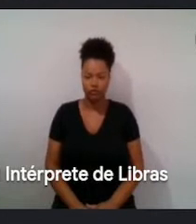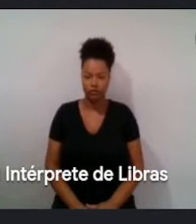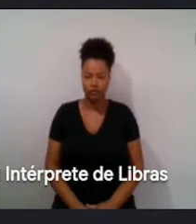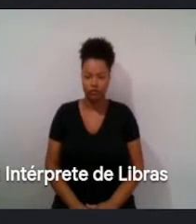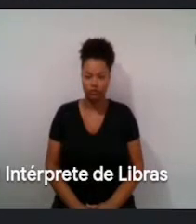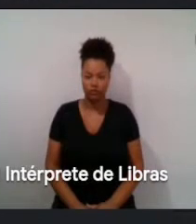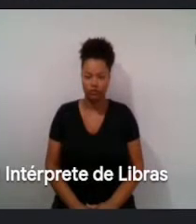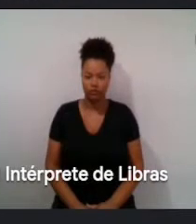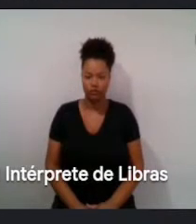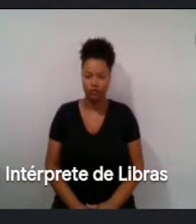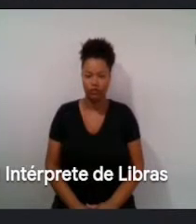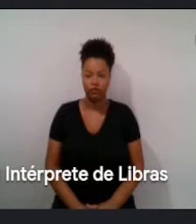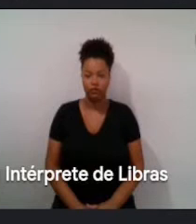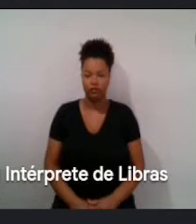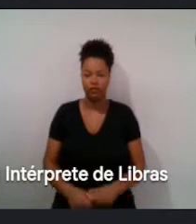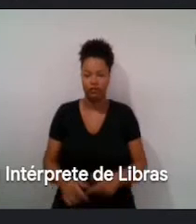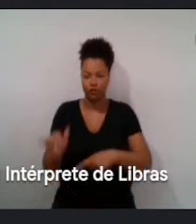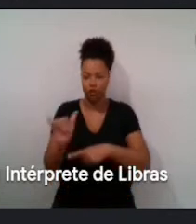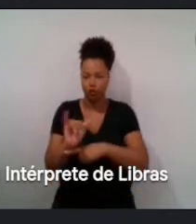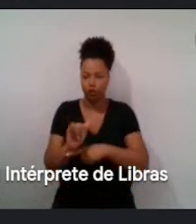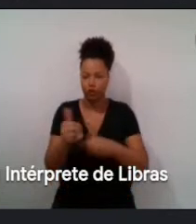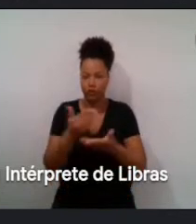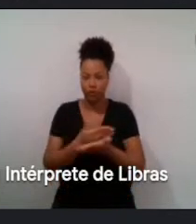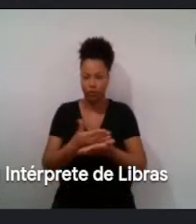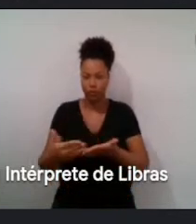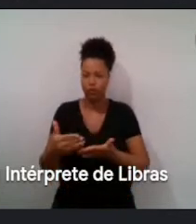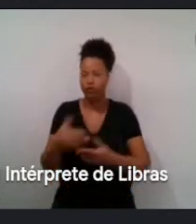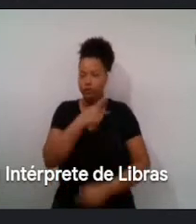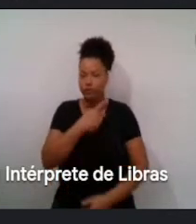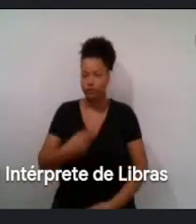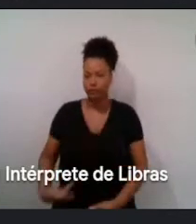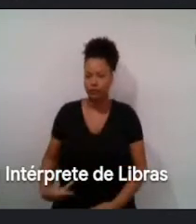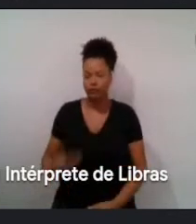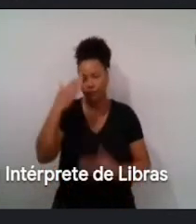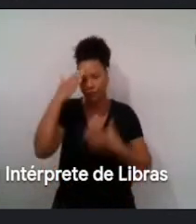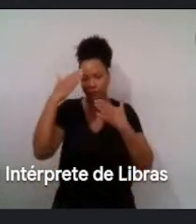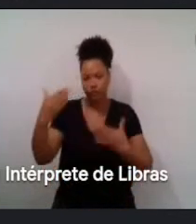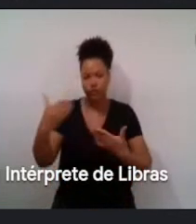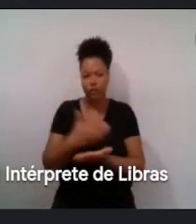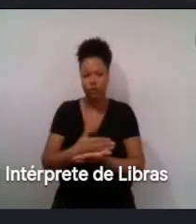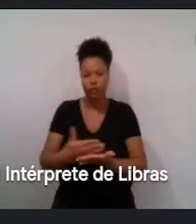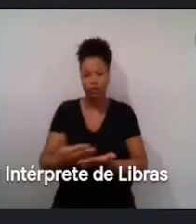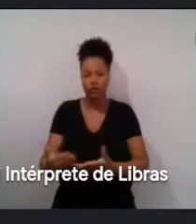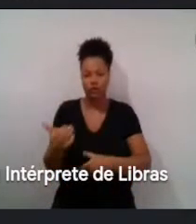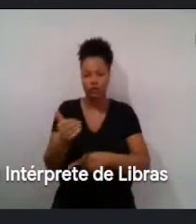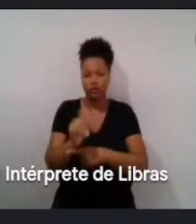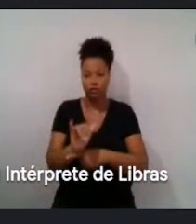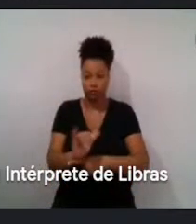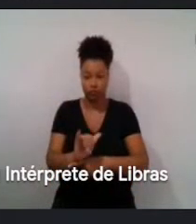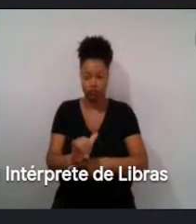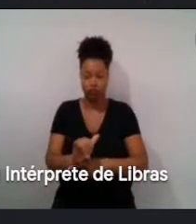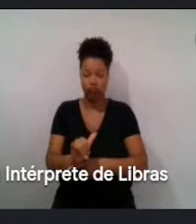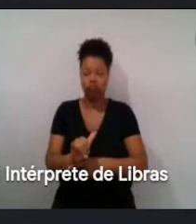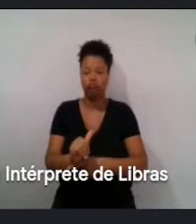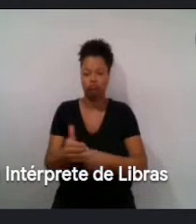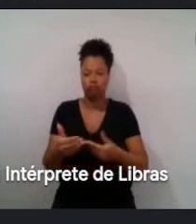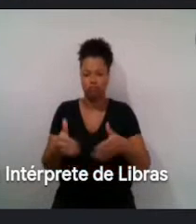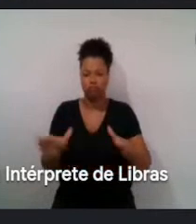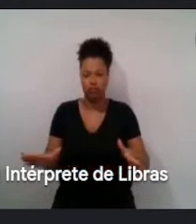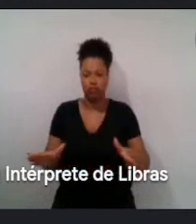Nossa, senhor presidente. Obrigado. Então, iniciada a transmissão via YouTube, vendo colo